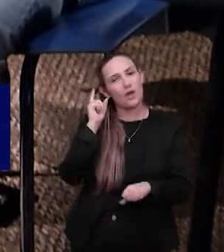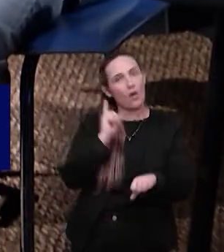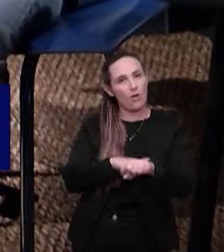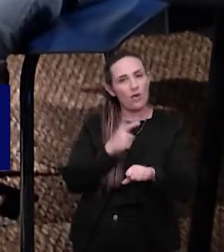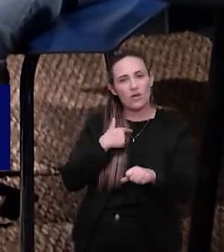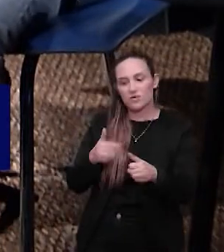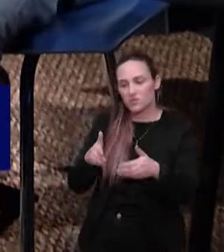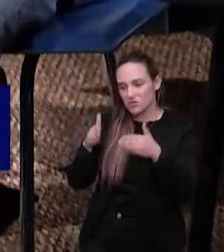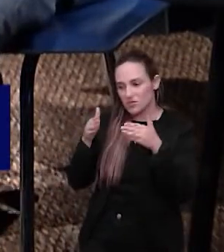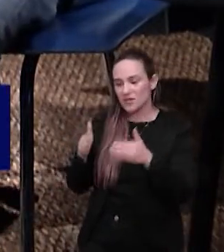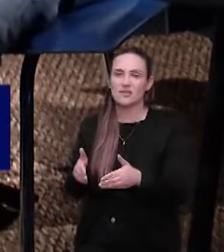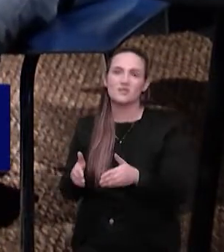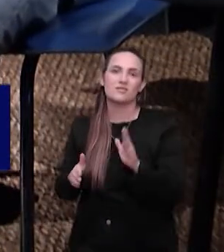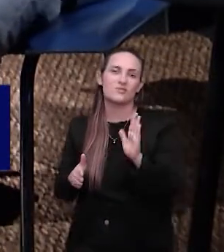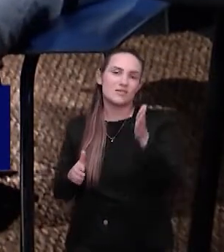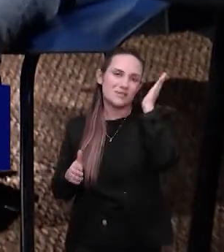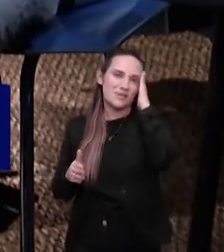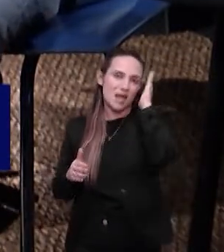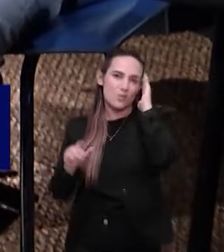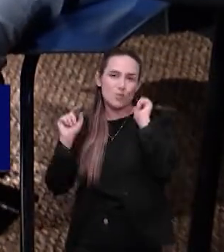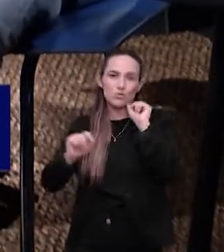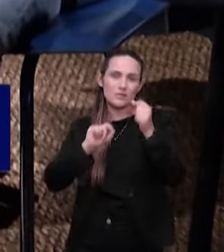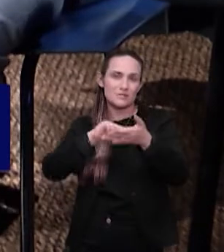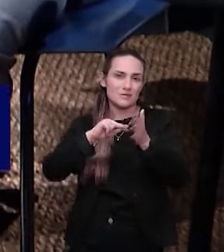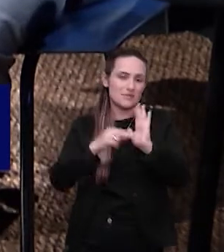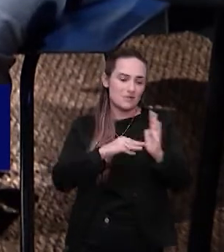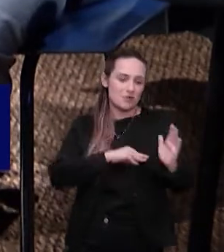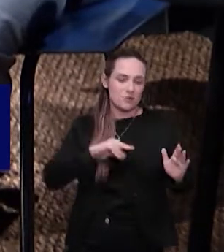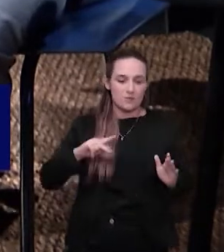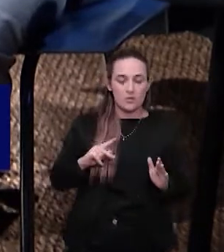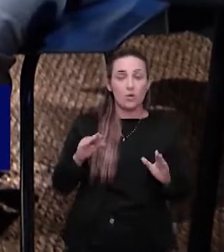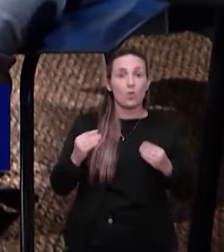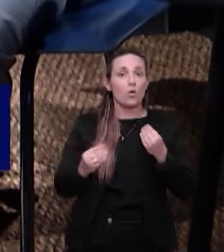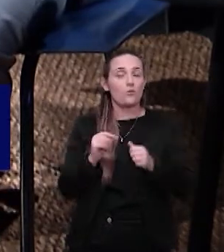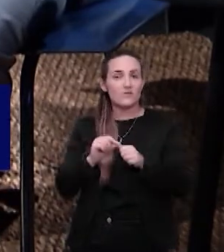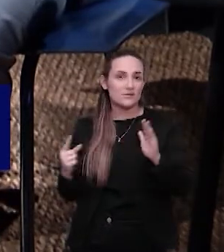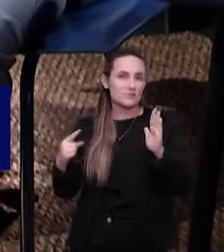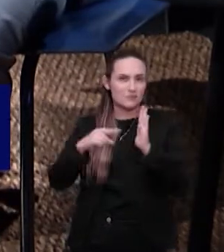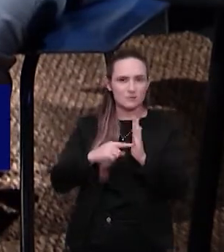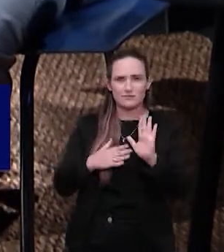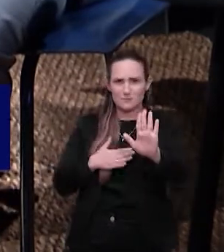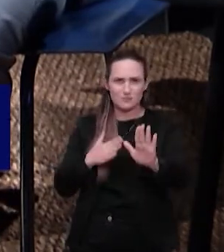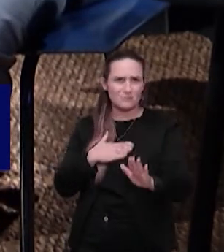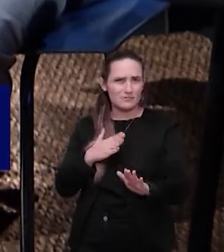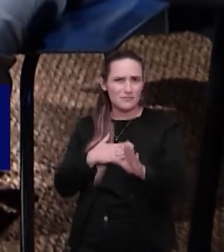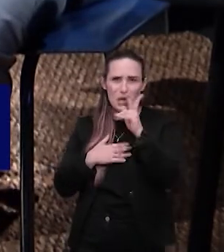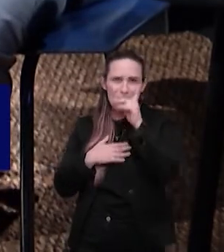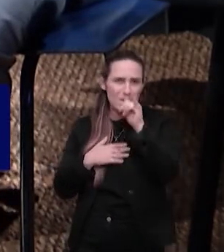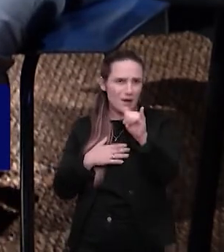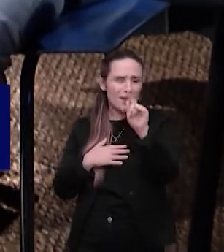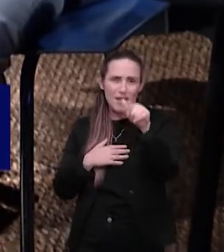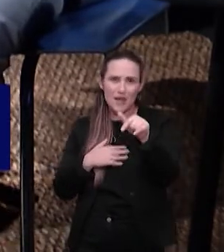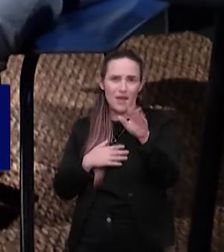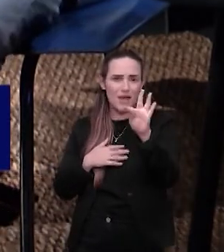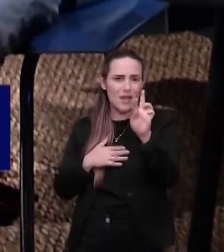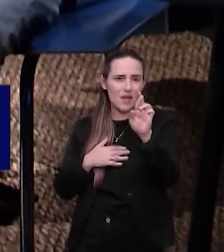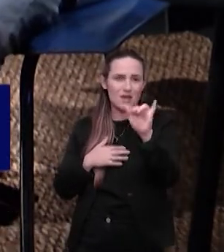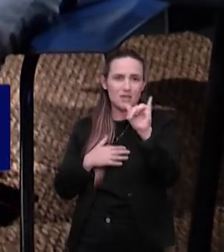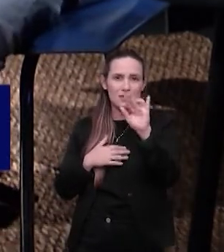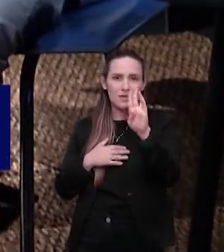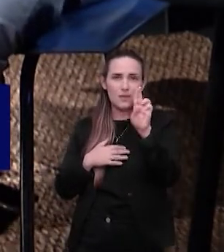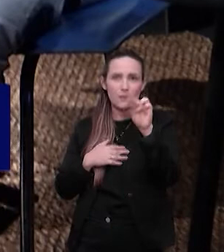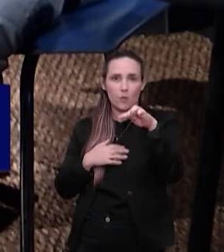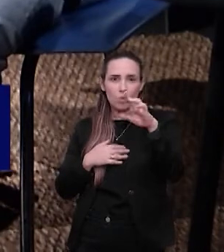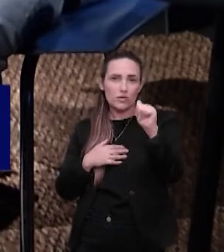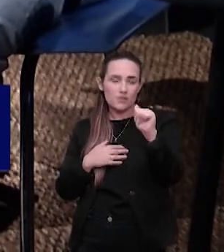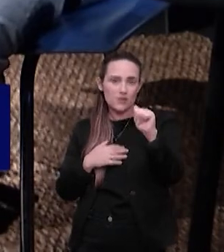na comunidade já, com experiência do que era o Ministério Público, as atuações, as denúncias, júri, meu pai era tribuno de júri. Teu pai era tribuno.